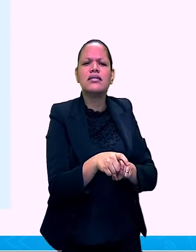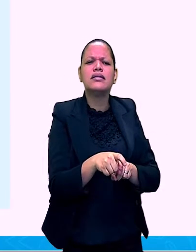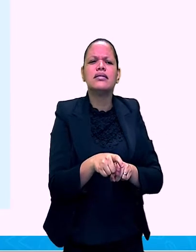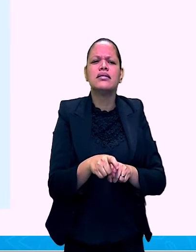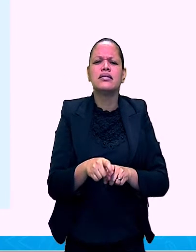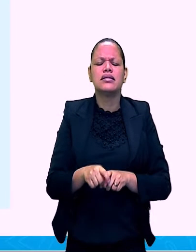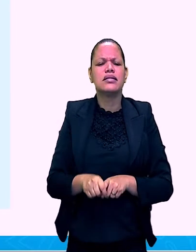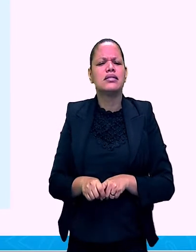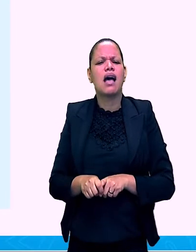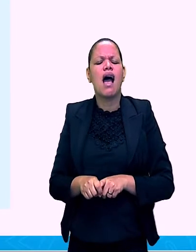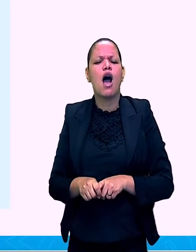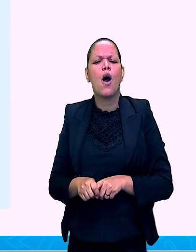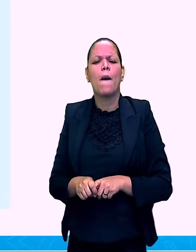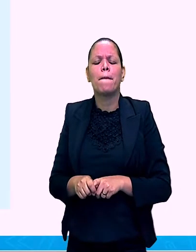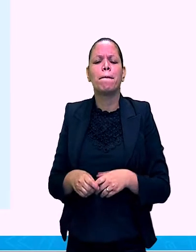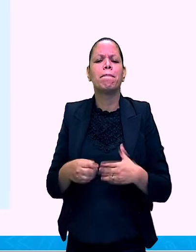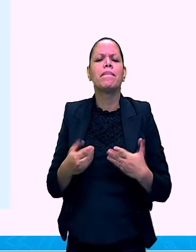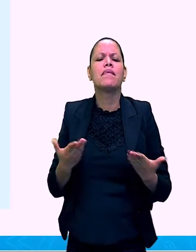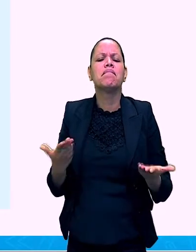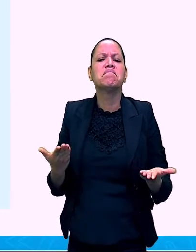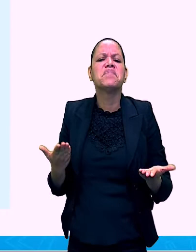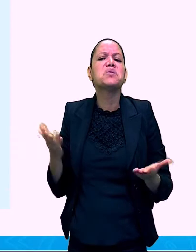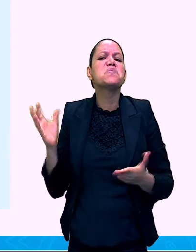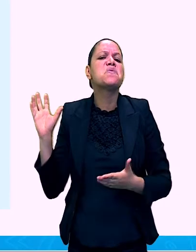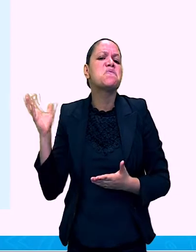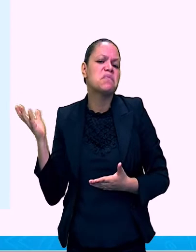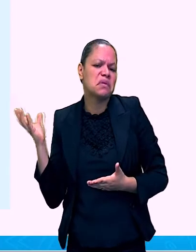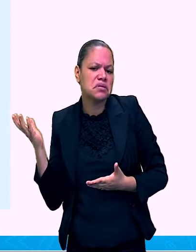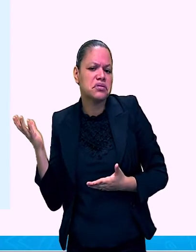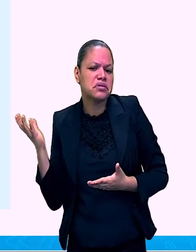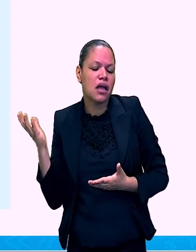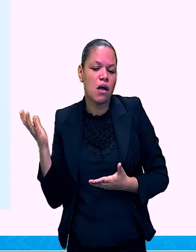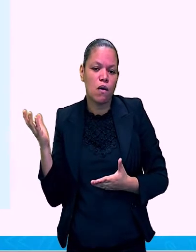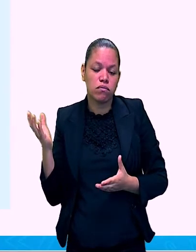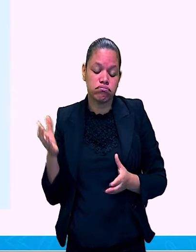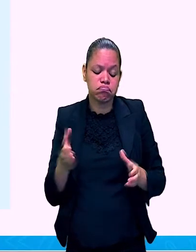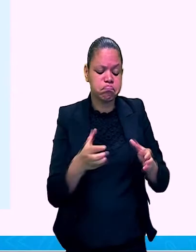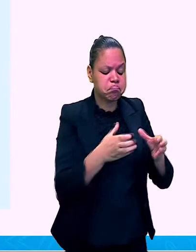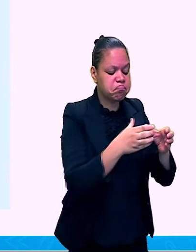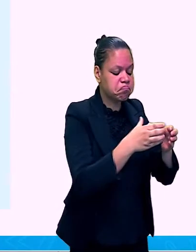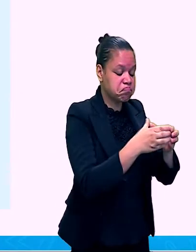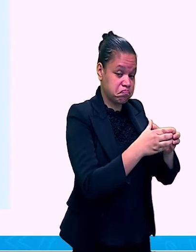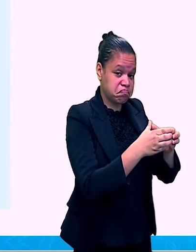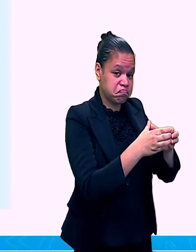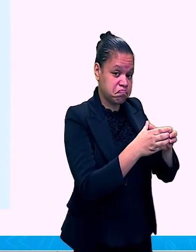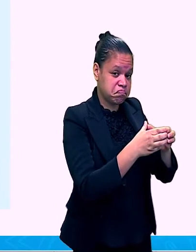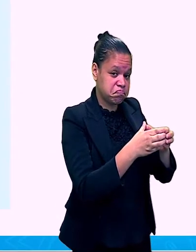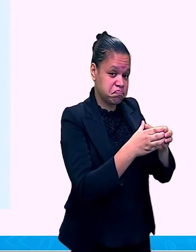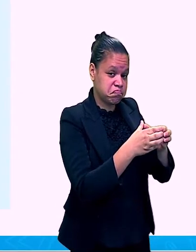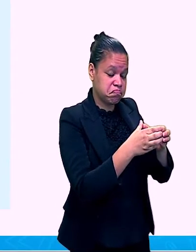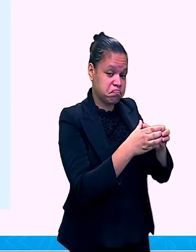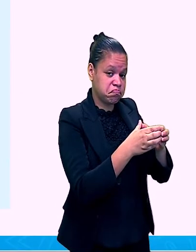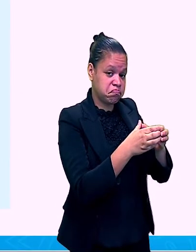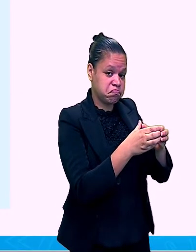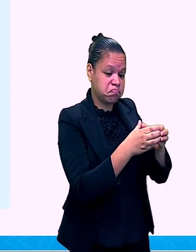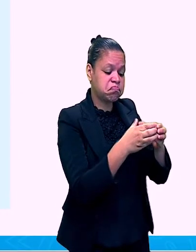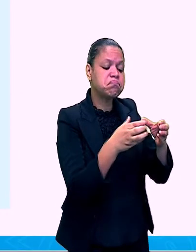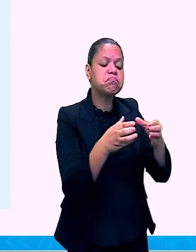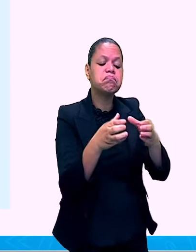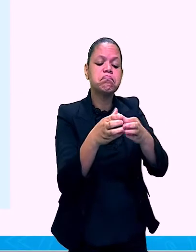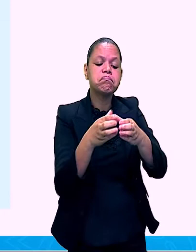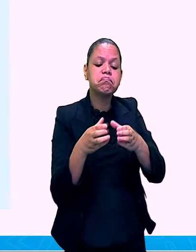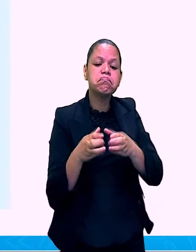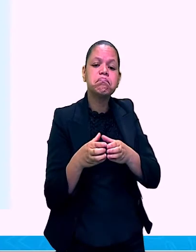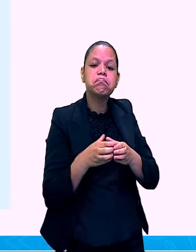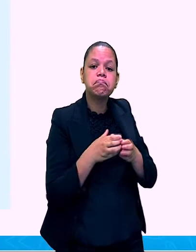dinheiro. Com a formação dessas novas vilas, claro, aqui não tinha ruas nessa época, não é isso?